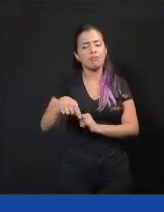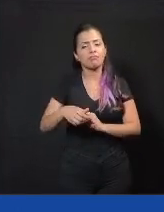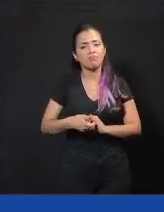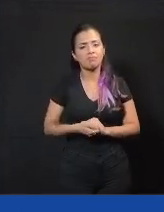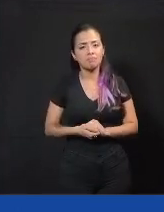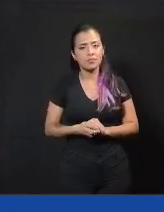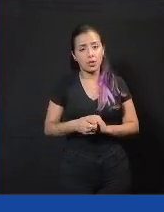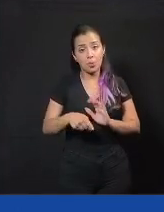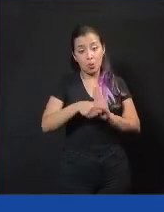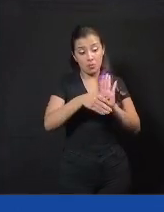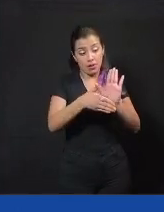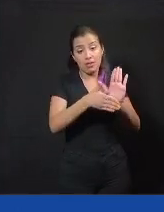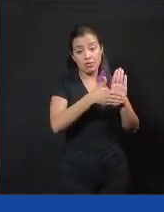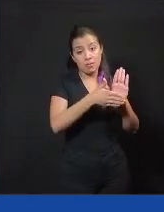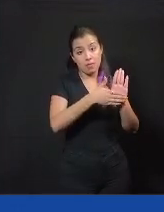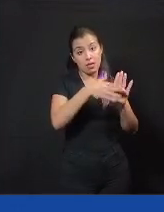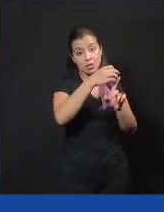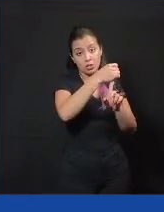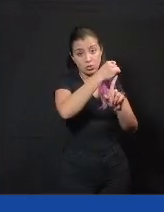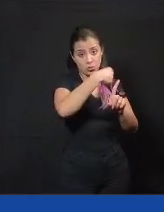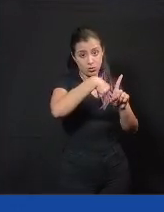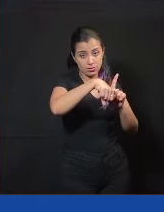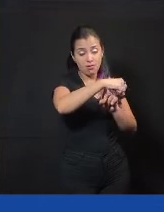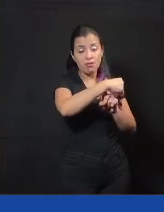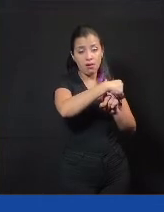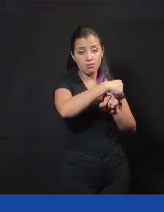da pauta das sociedades